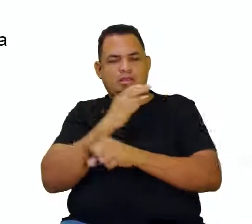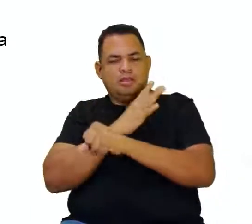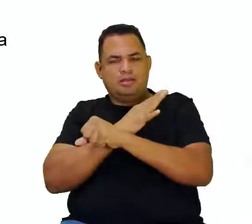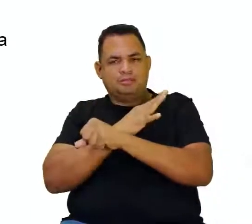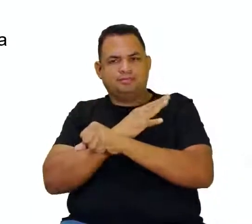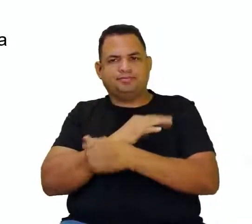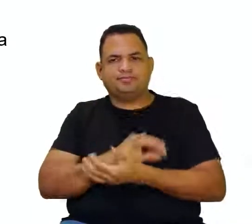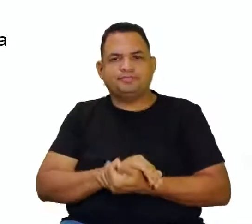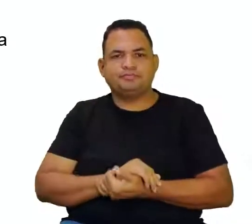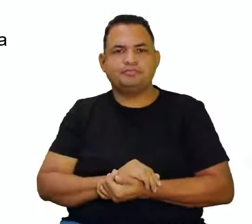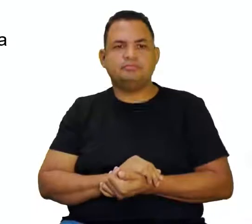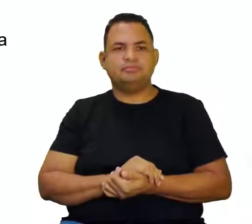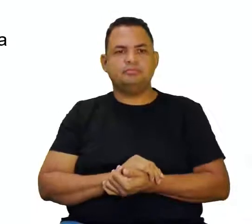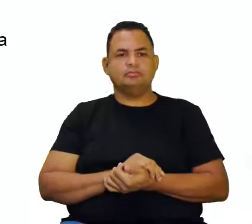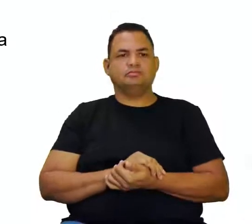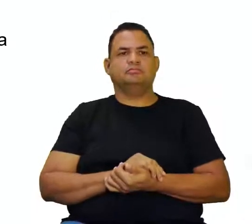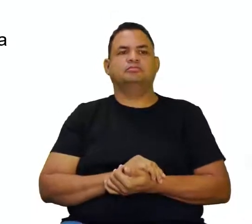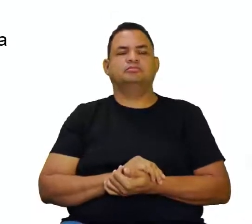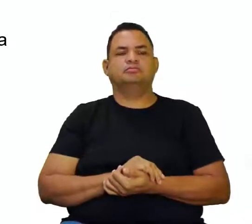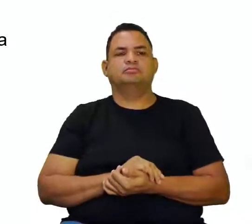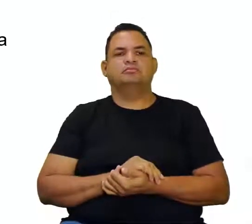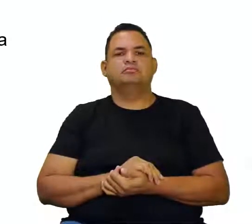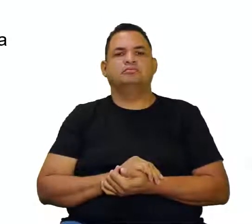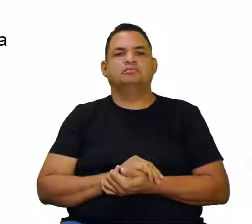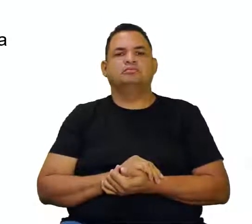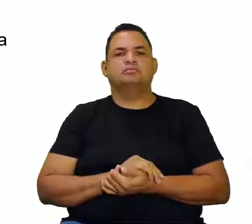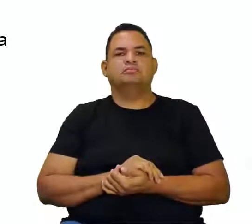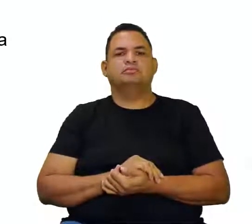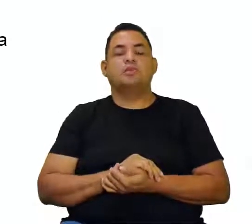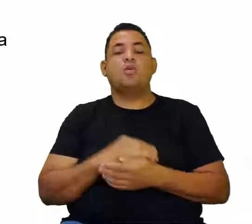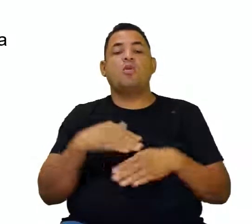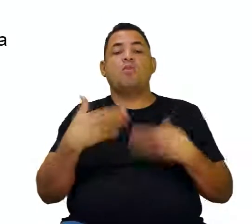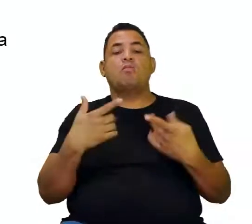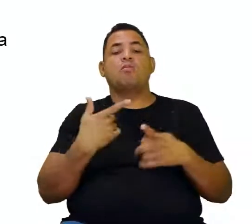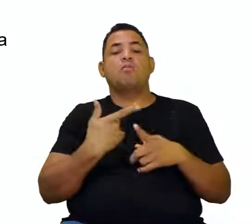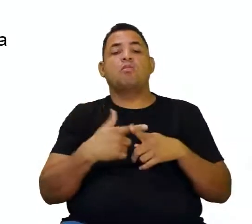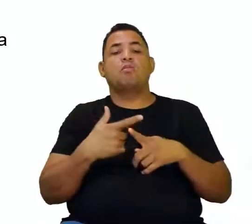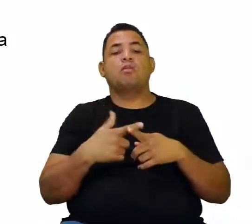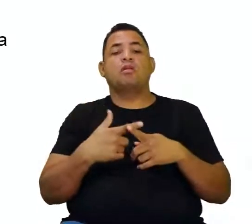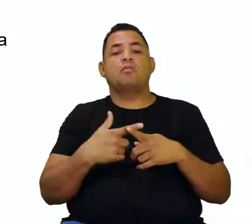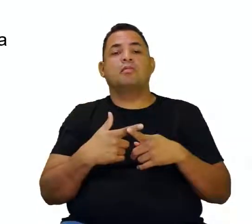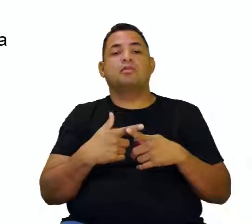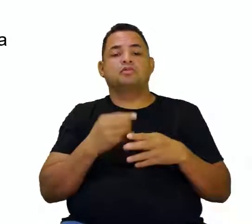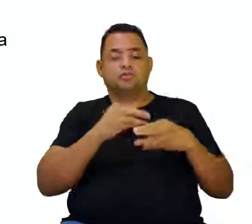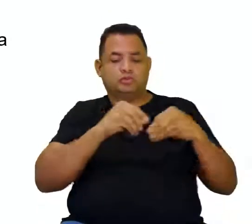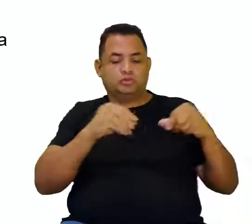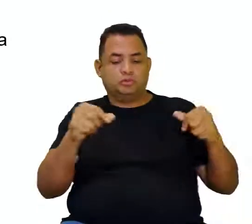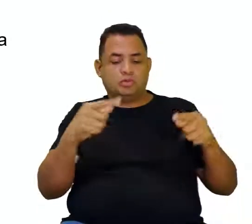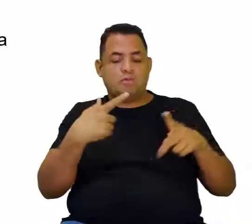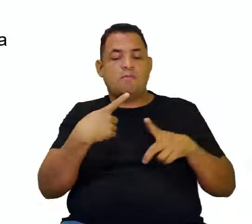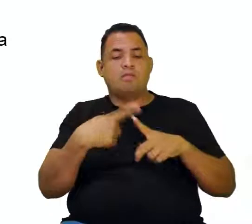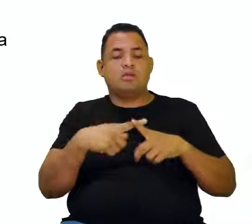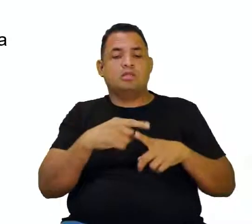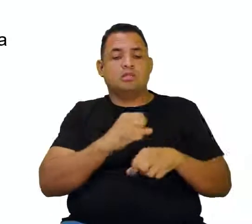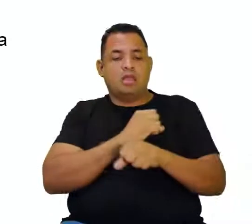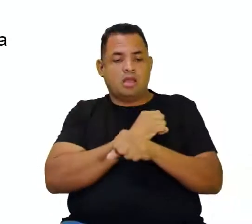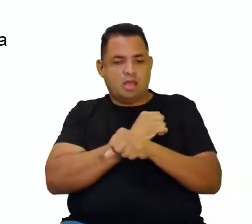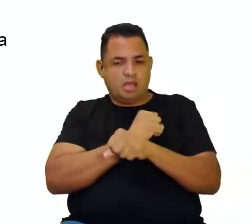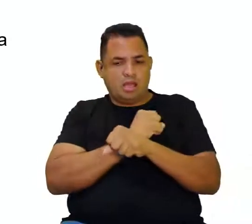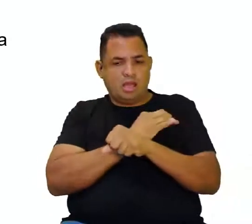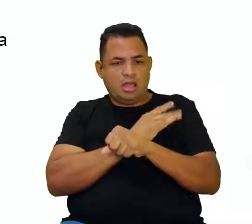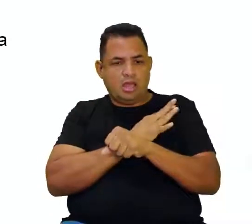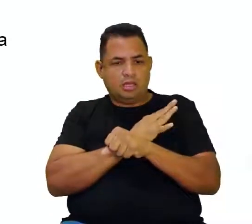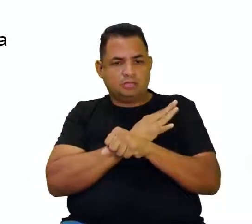primeiro, qual é o problema do solo? É porque ele está ácido. Então, o que ele precisa? Aumentar